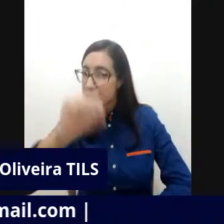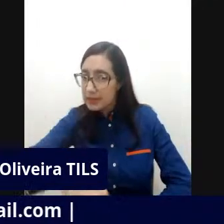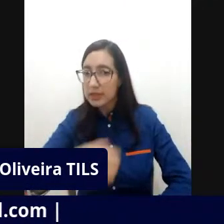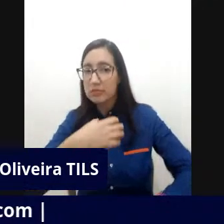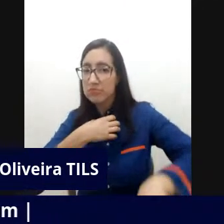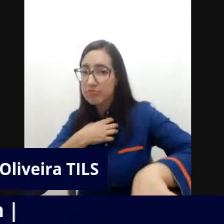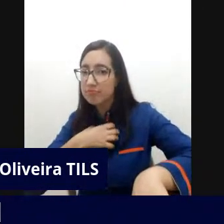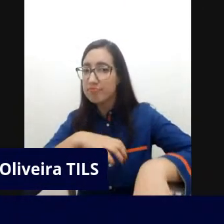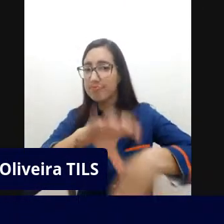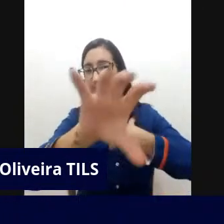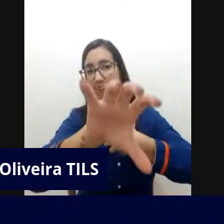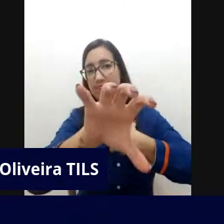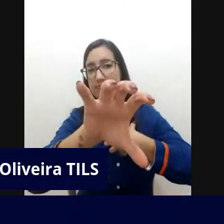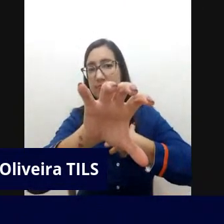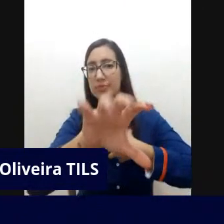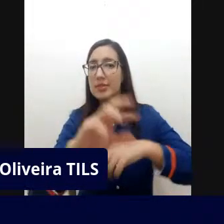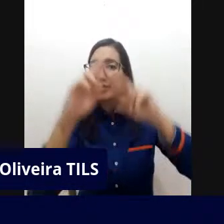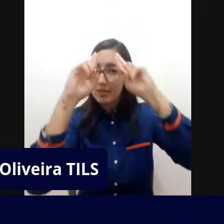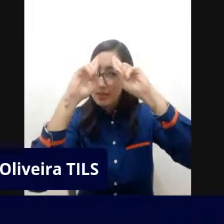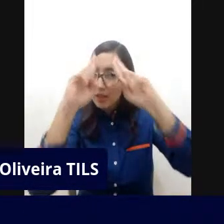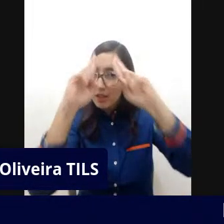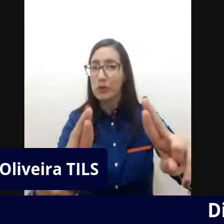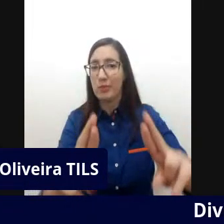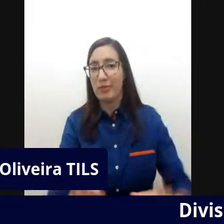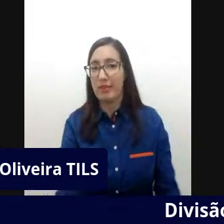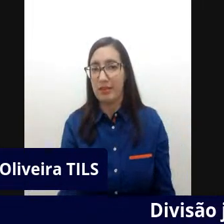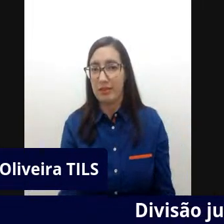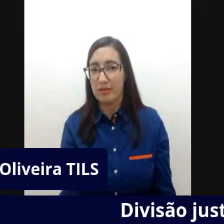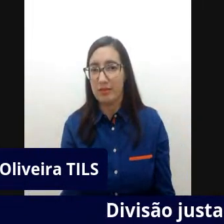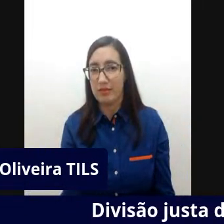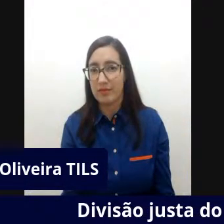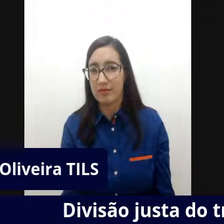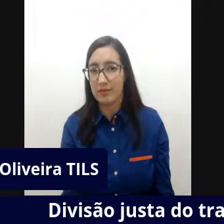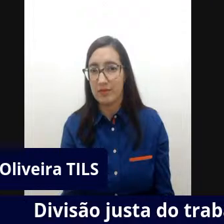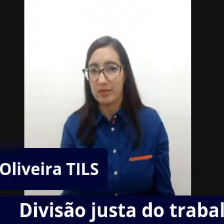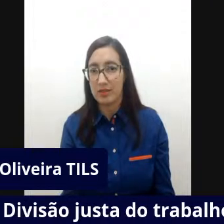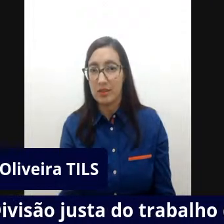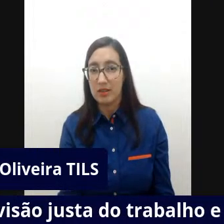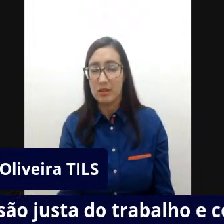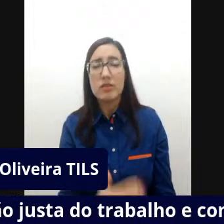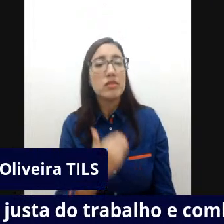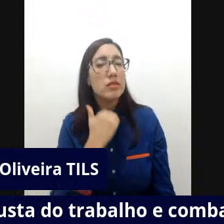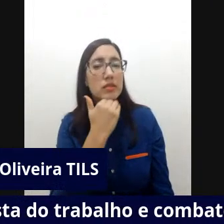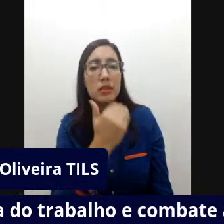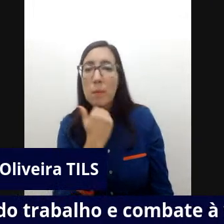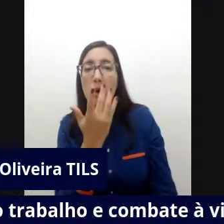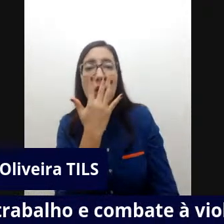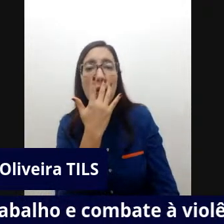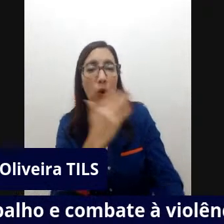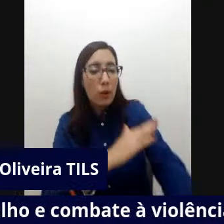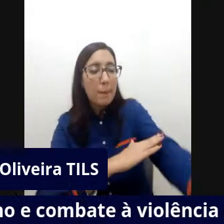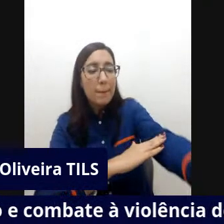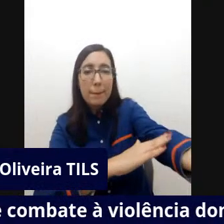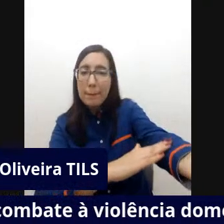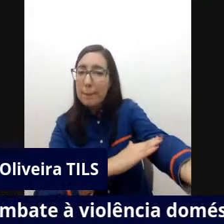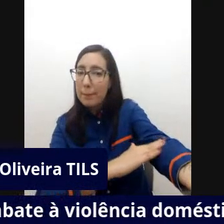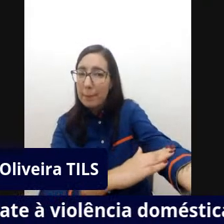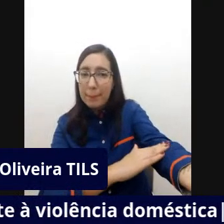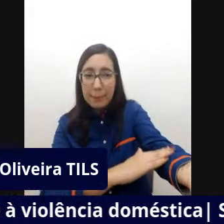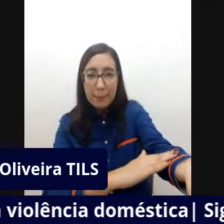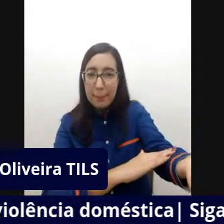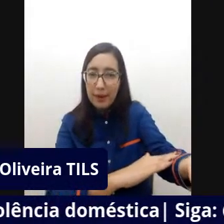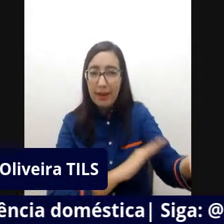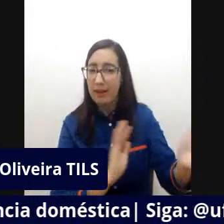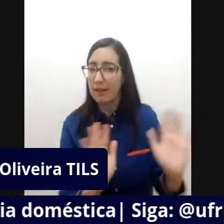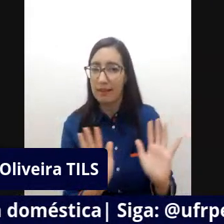com respeito, porque não é porque fulano tem a pele branca, tem uma condição social melhor, que